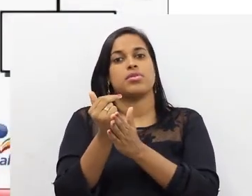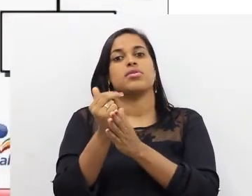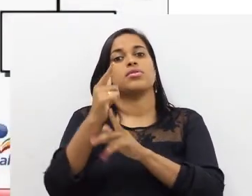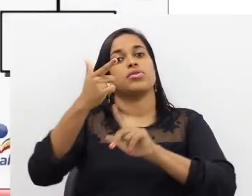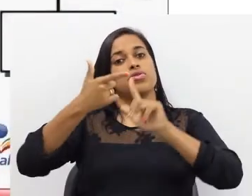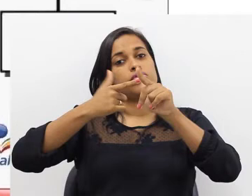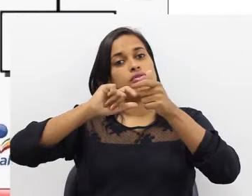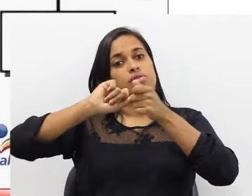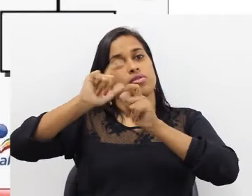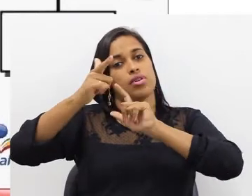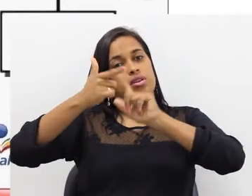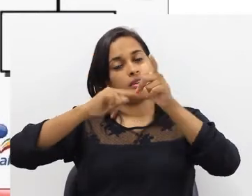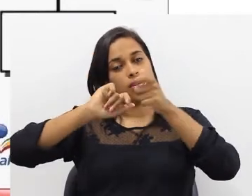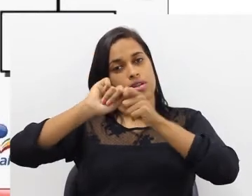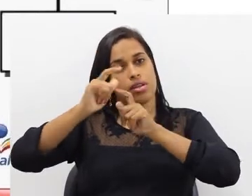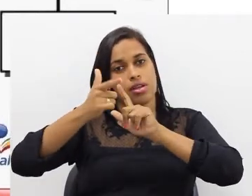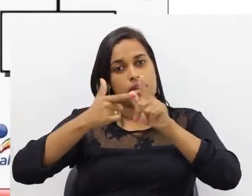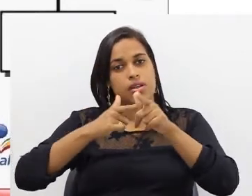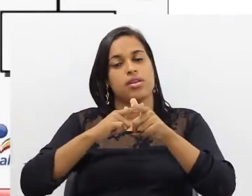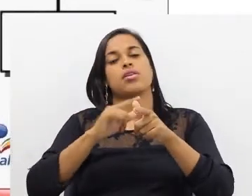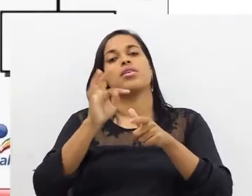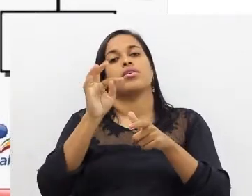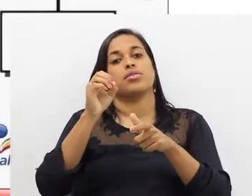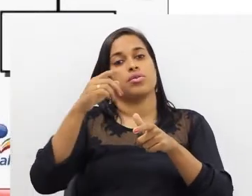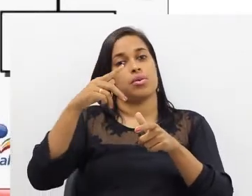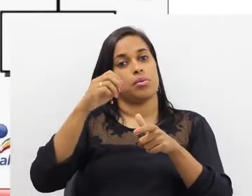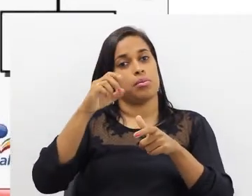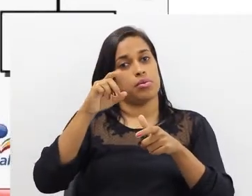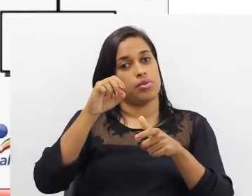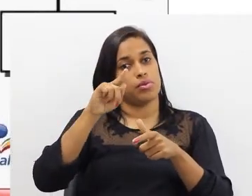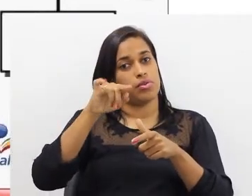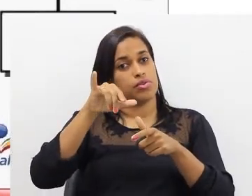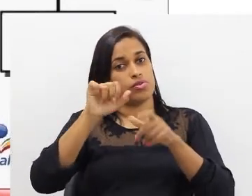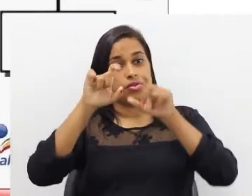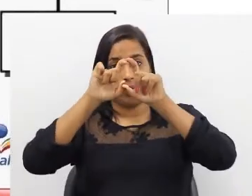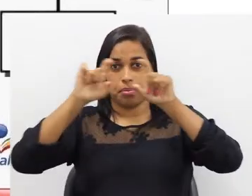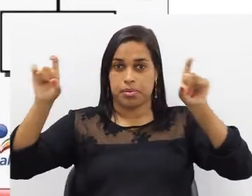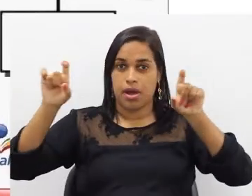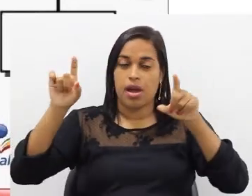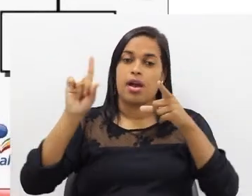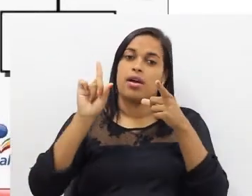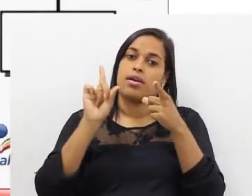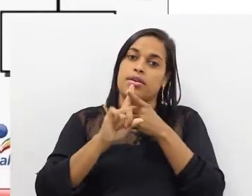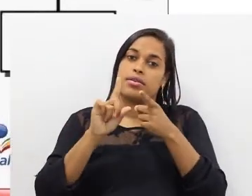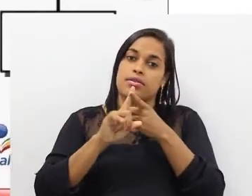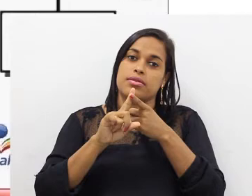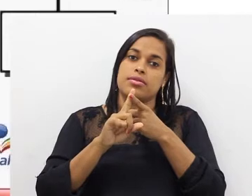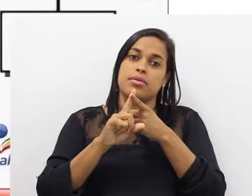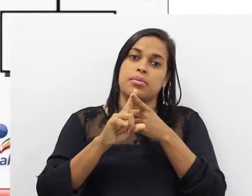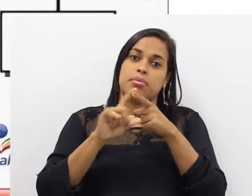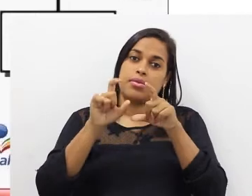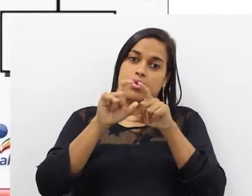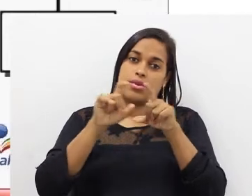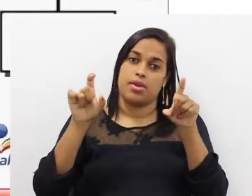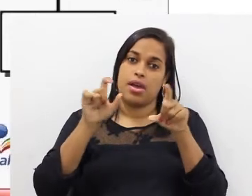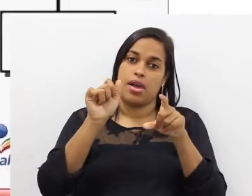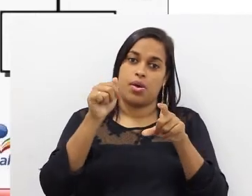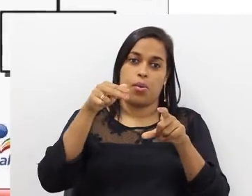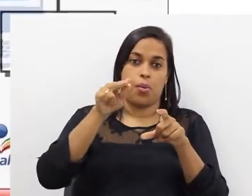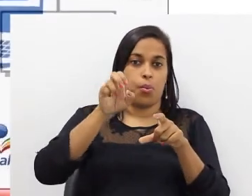estrela, essa star, a topologia barramento, base, e a ring, que é a topologia em anel.